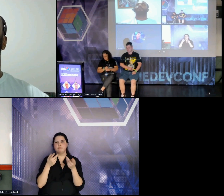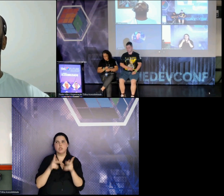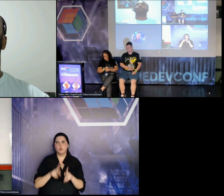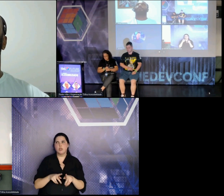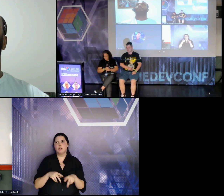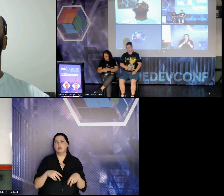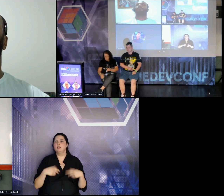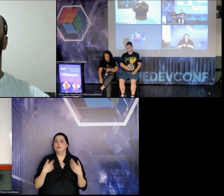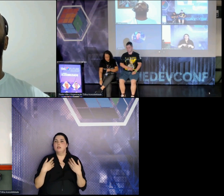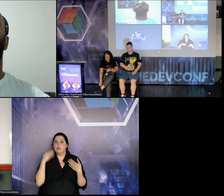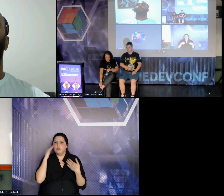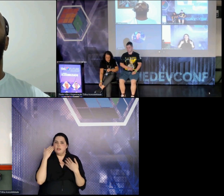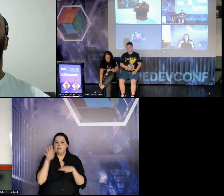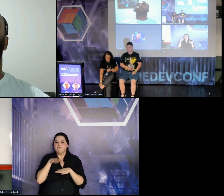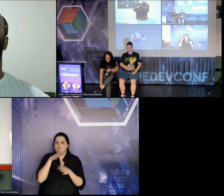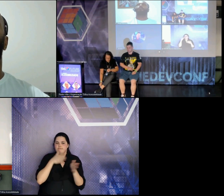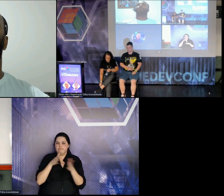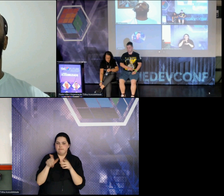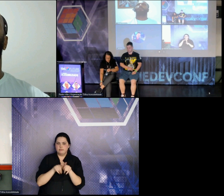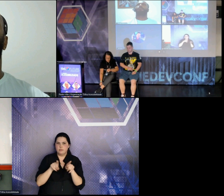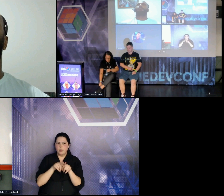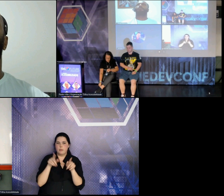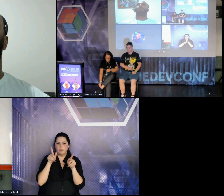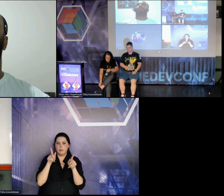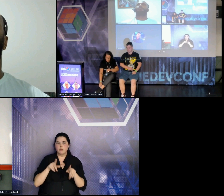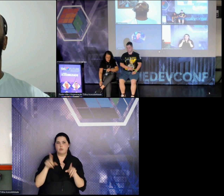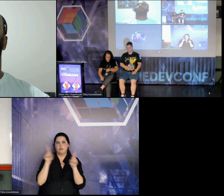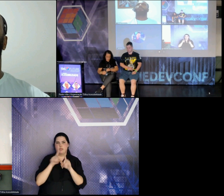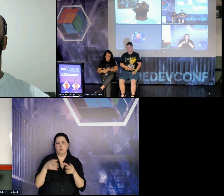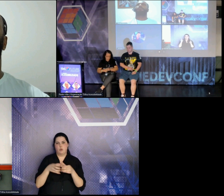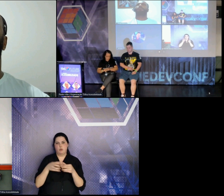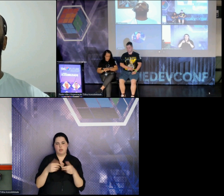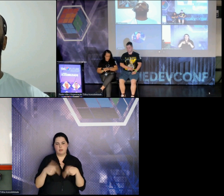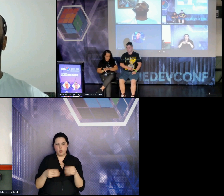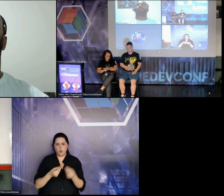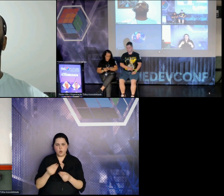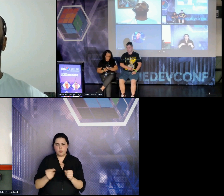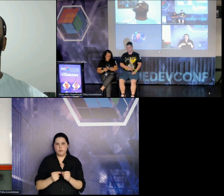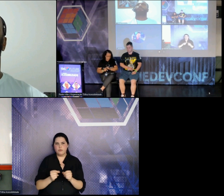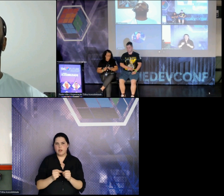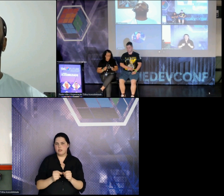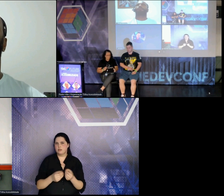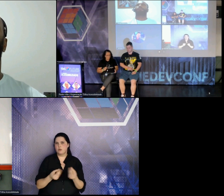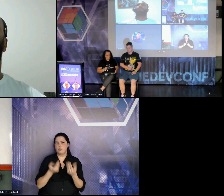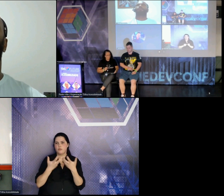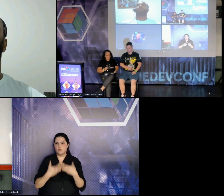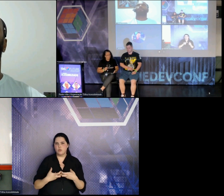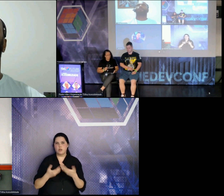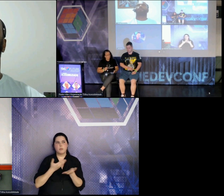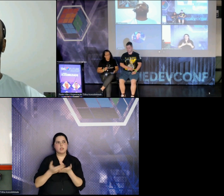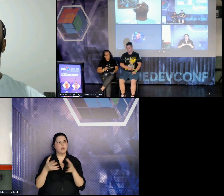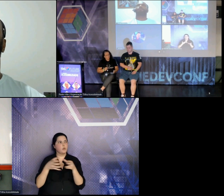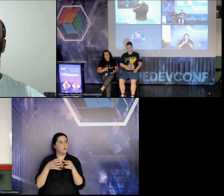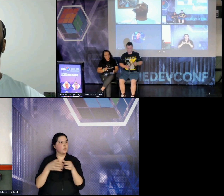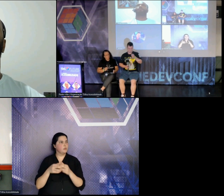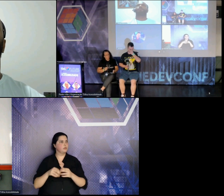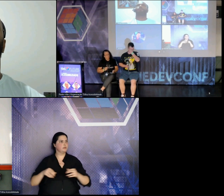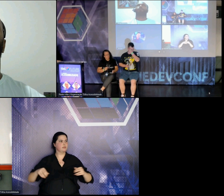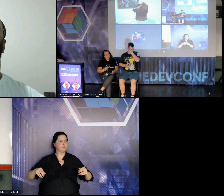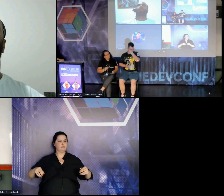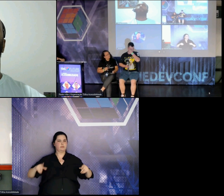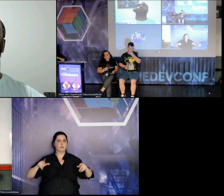que entendem sobre acessibilidade ou pessoas com deficiência no time, que como é que eu vou começar nesse time, né? Que é